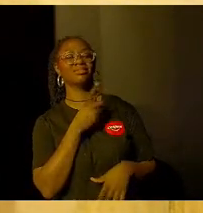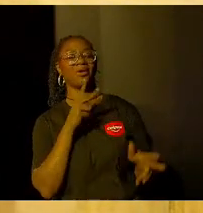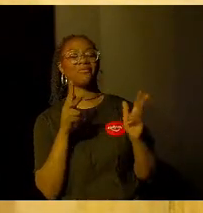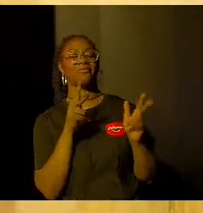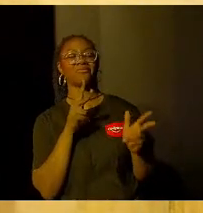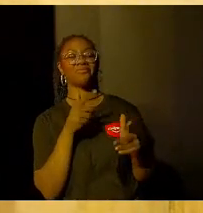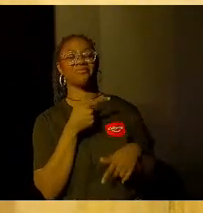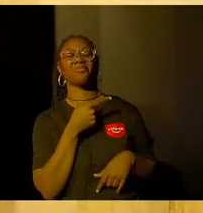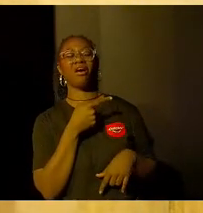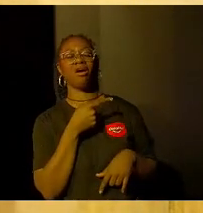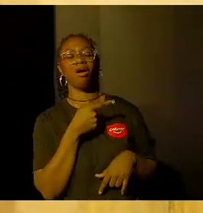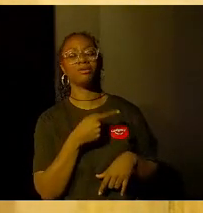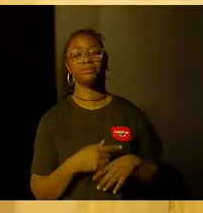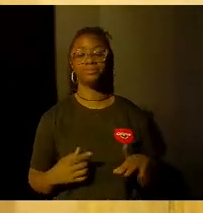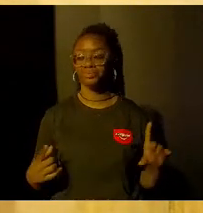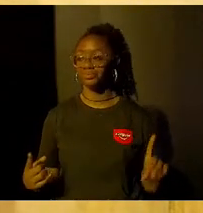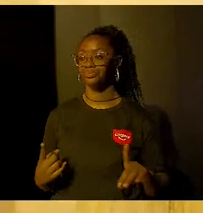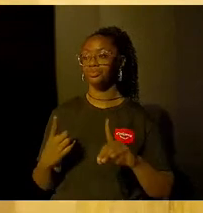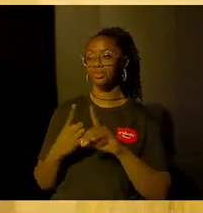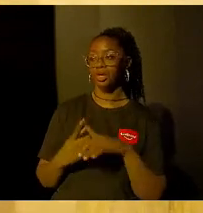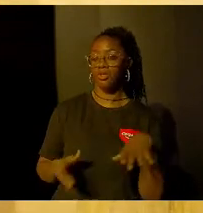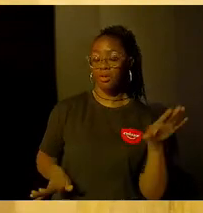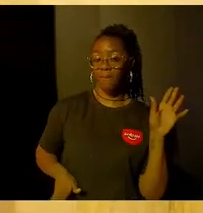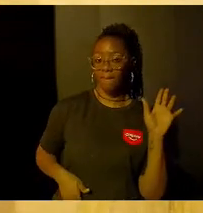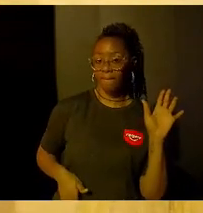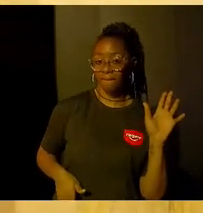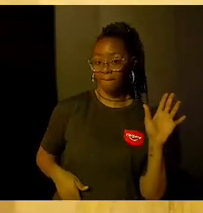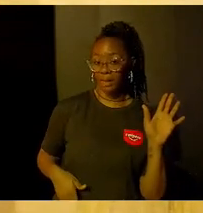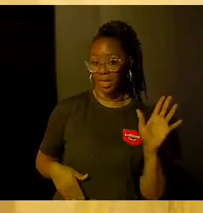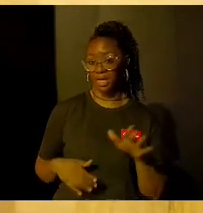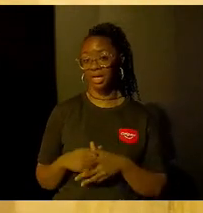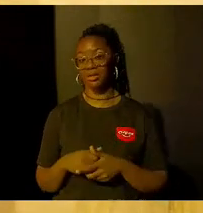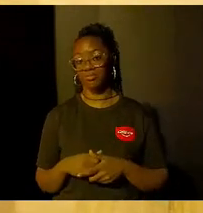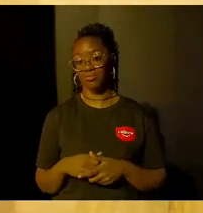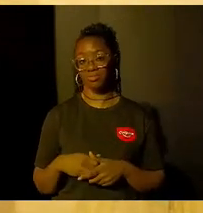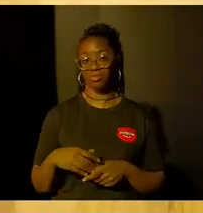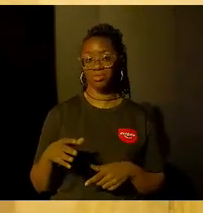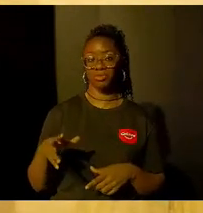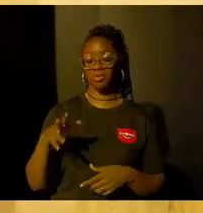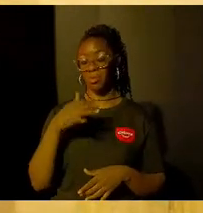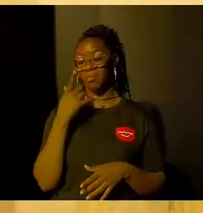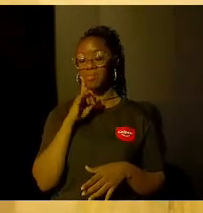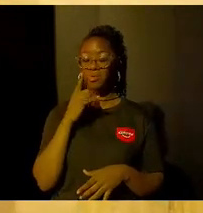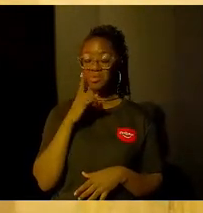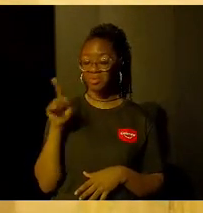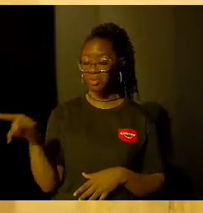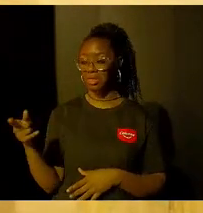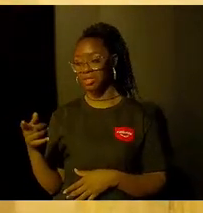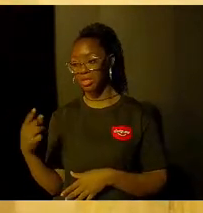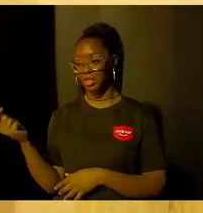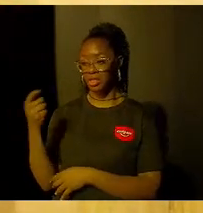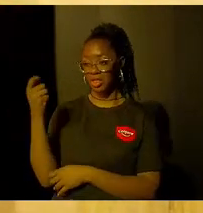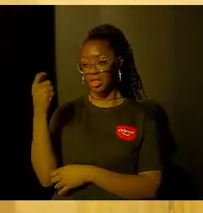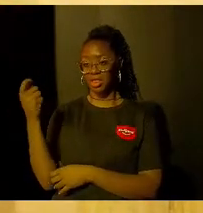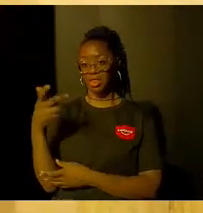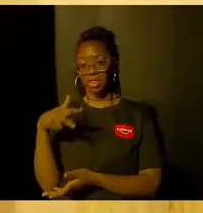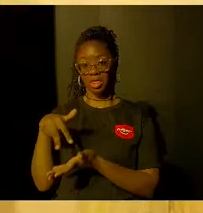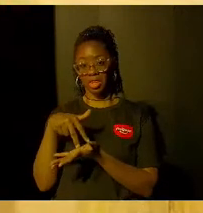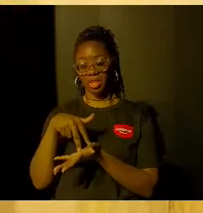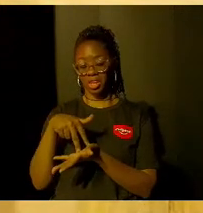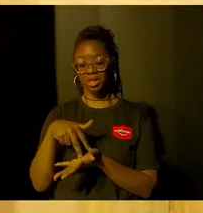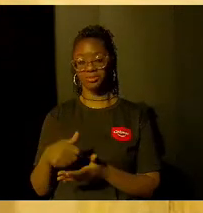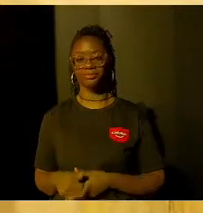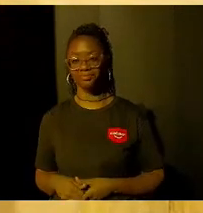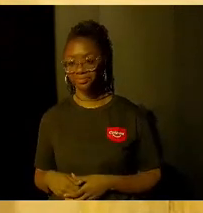era um encontros do bêbado com Equilibrista uma das mãos meu tio apertava com força muleta com a outra